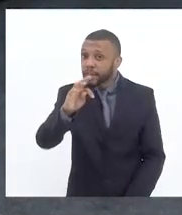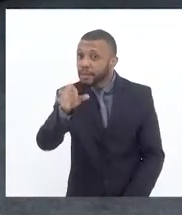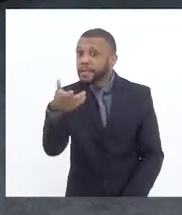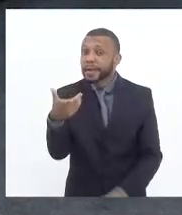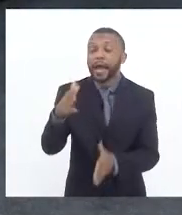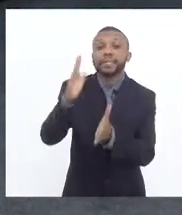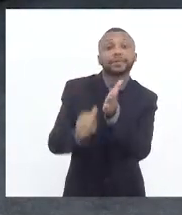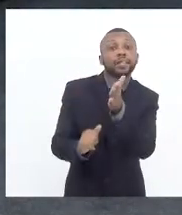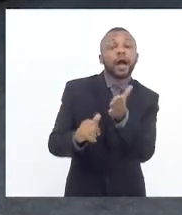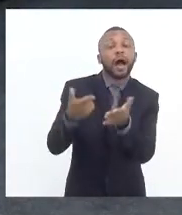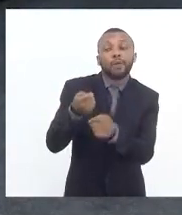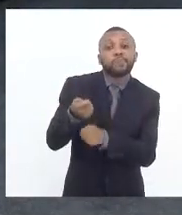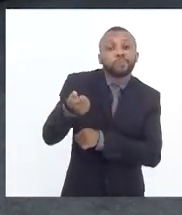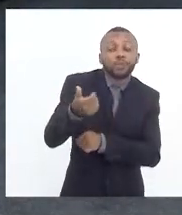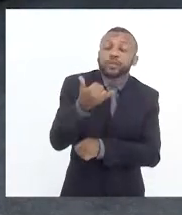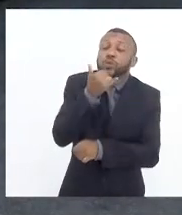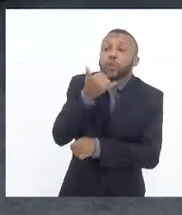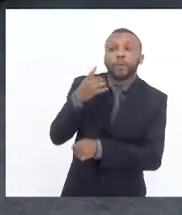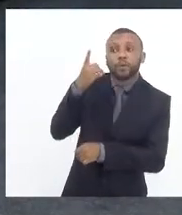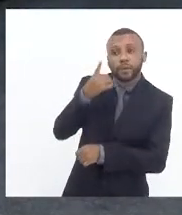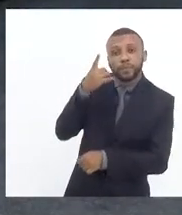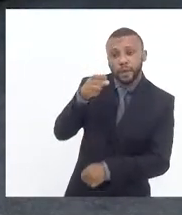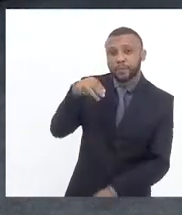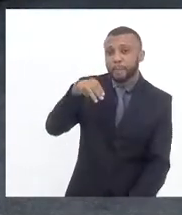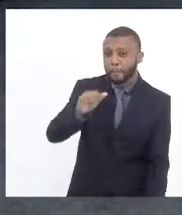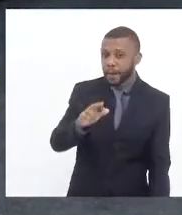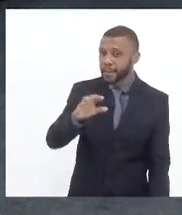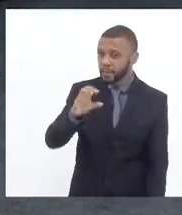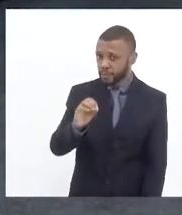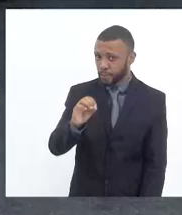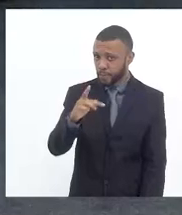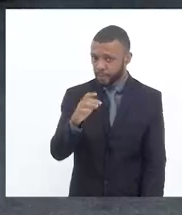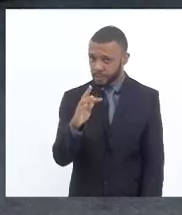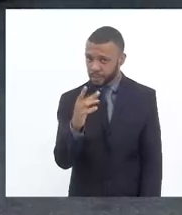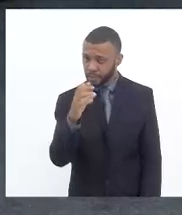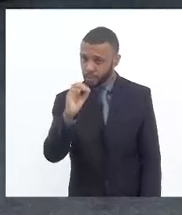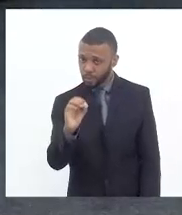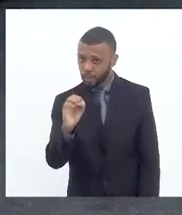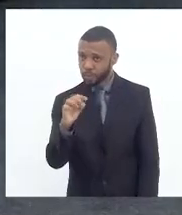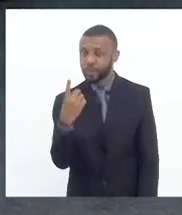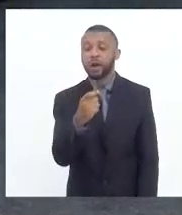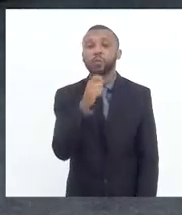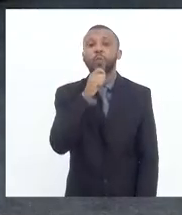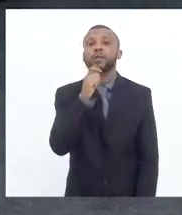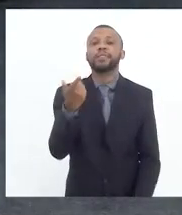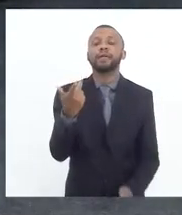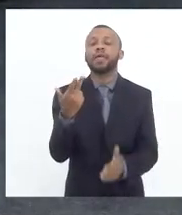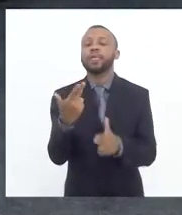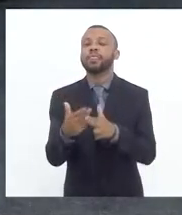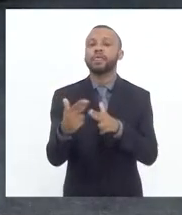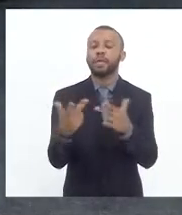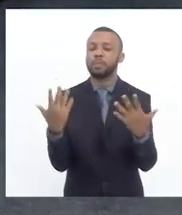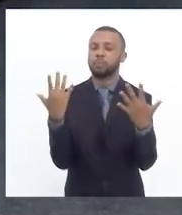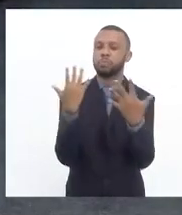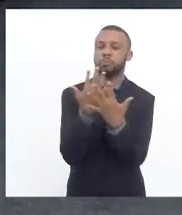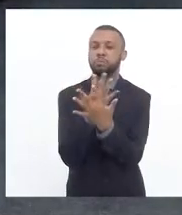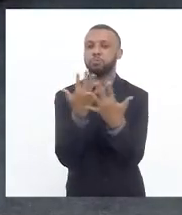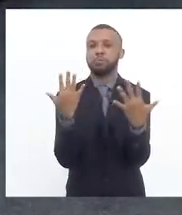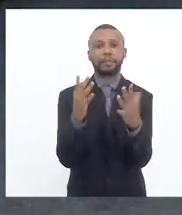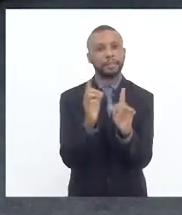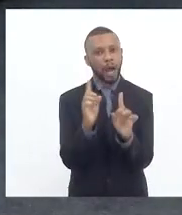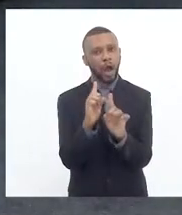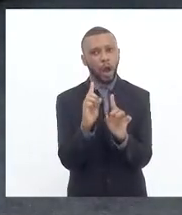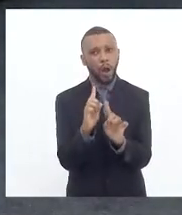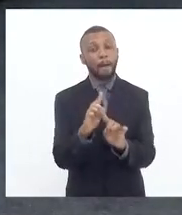ao Deputado Márcio Pacheco Sinceramente não está aqui não fazemos não passamos pano para nenhum Governador que passou por aqui